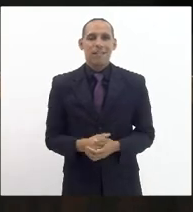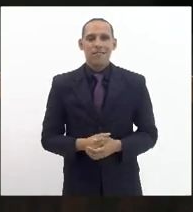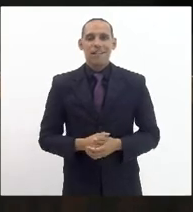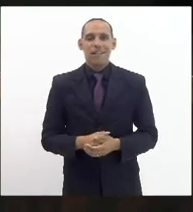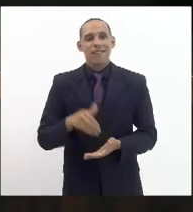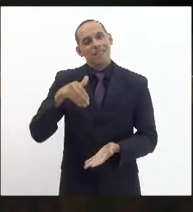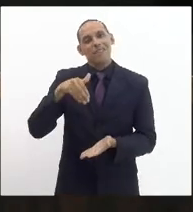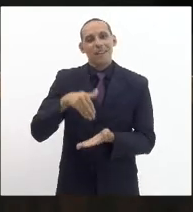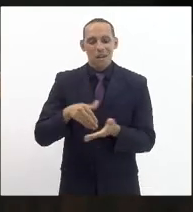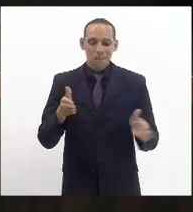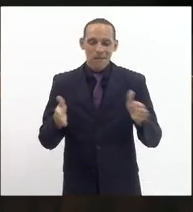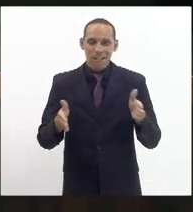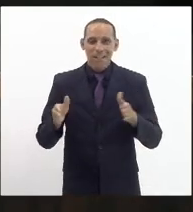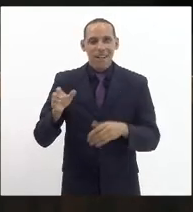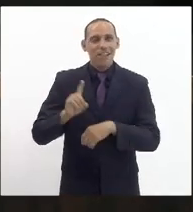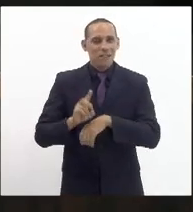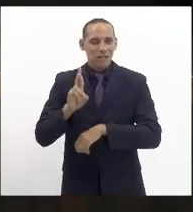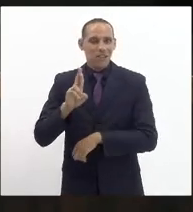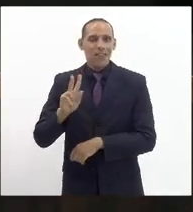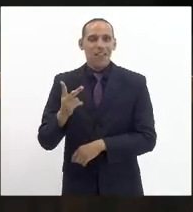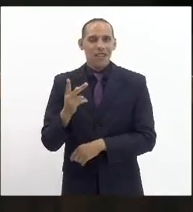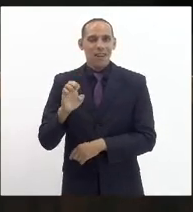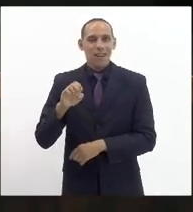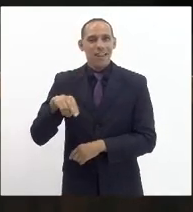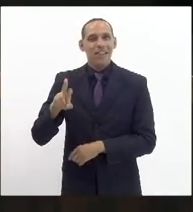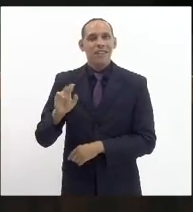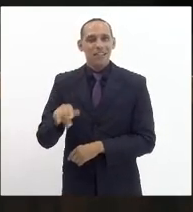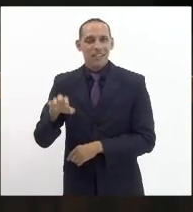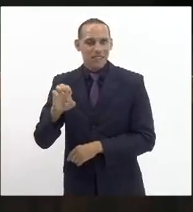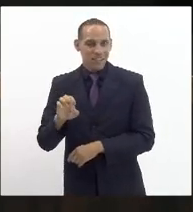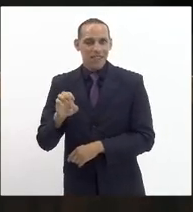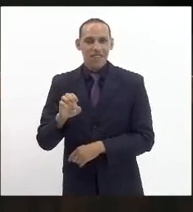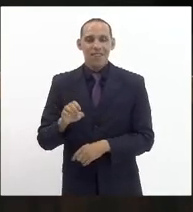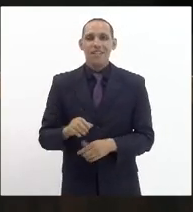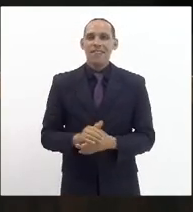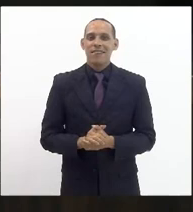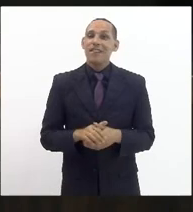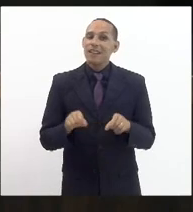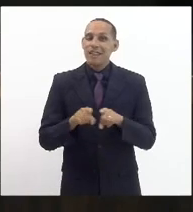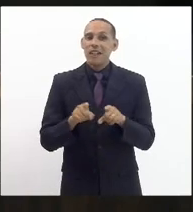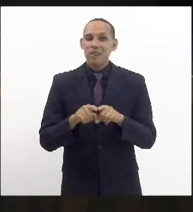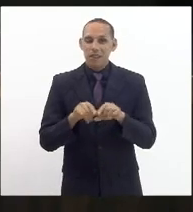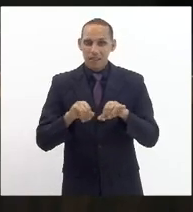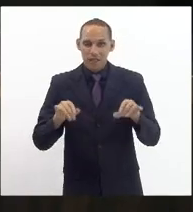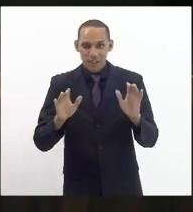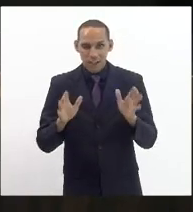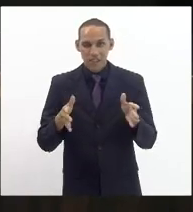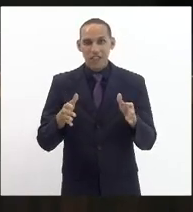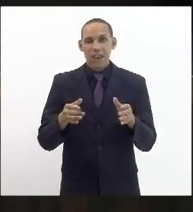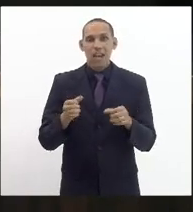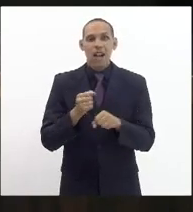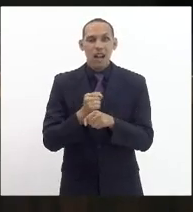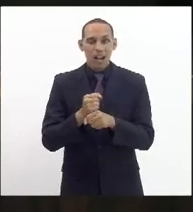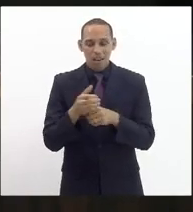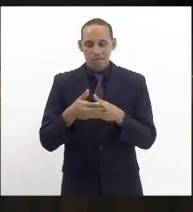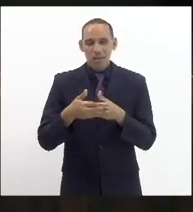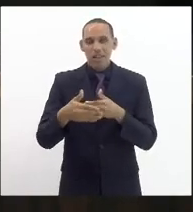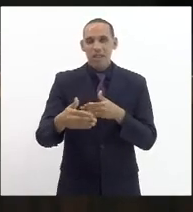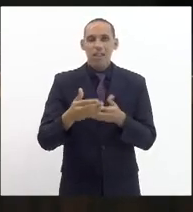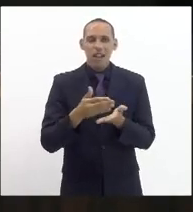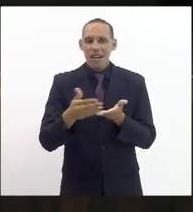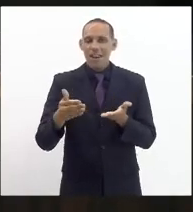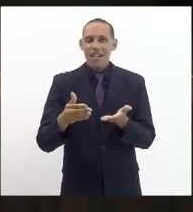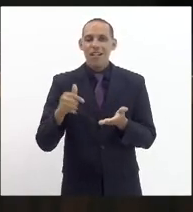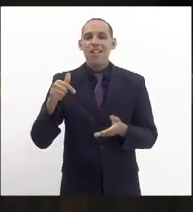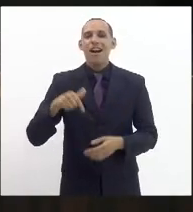final de mandato do deputado Henrique. E a gente também aqui, como já anunciei na abertura do ano, vocês vão me ter